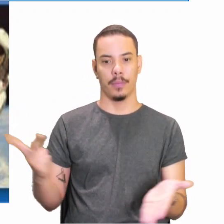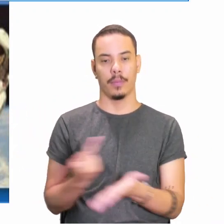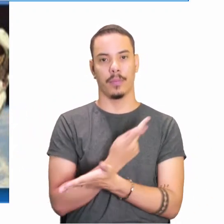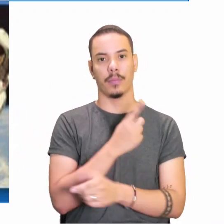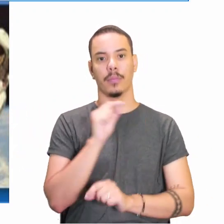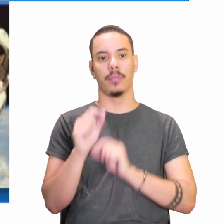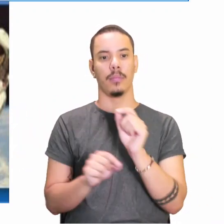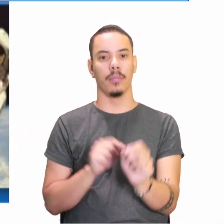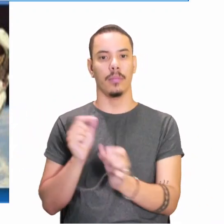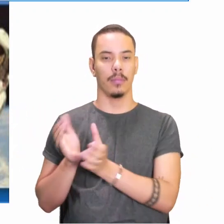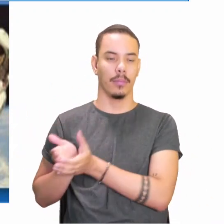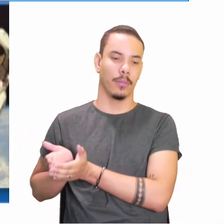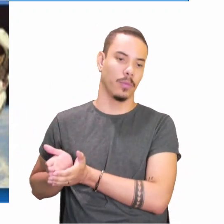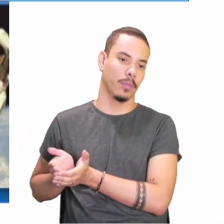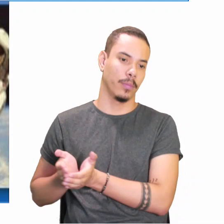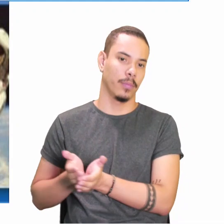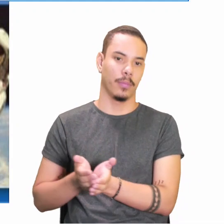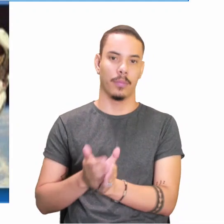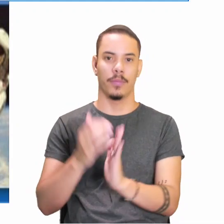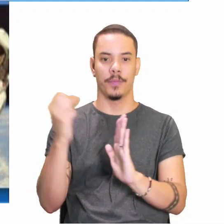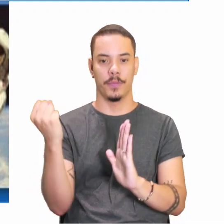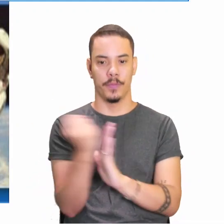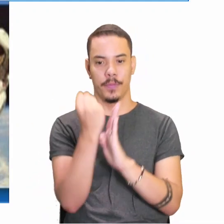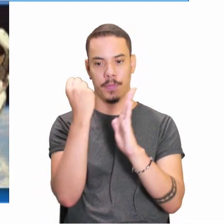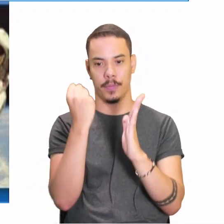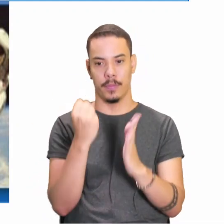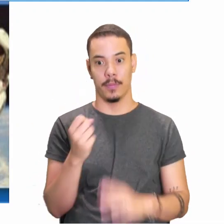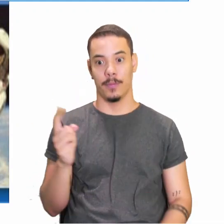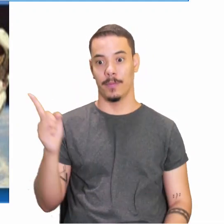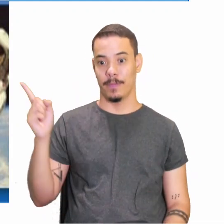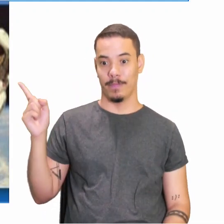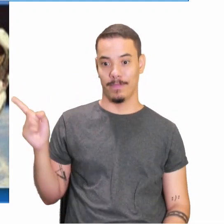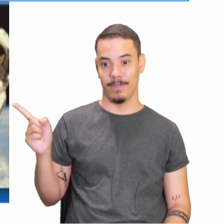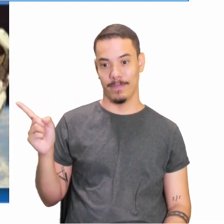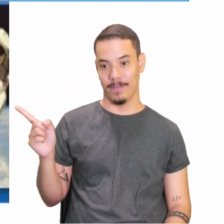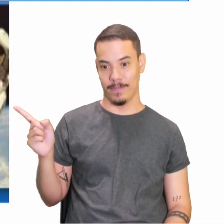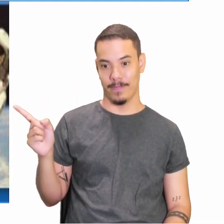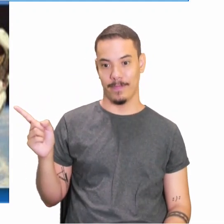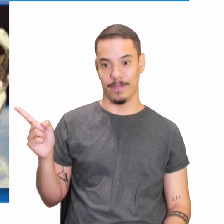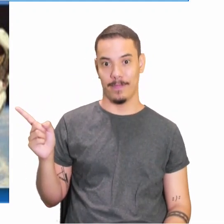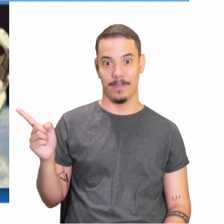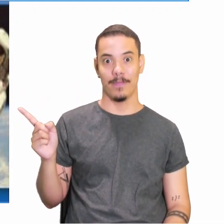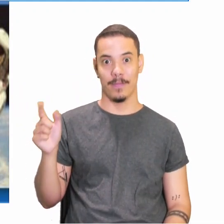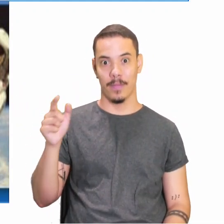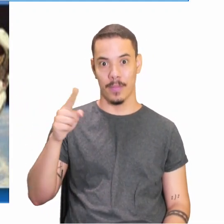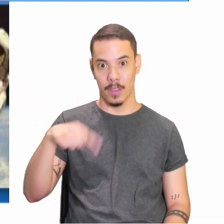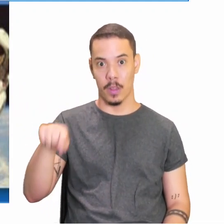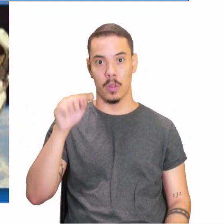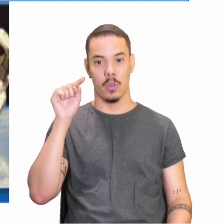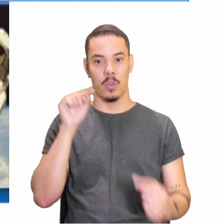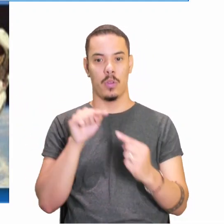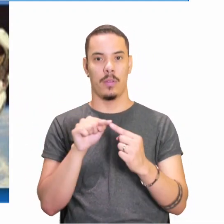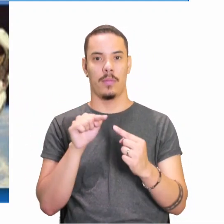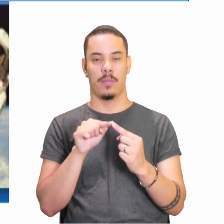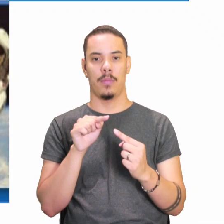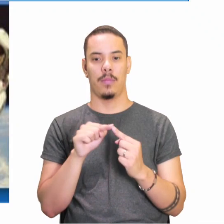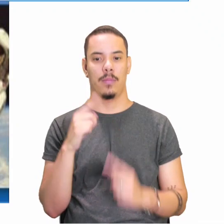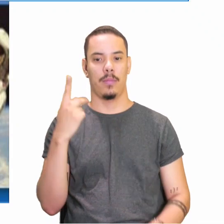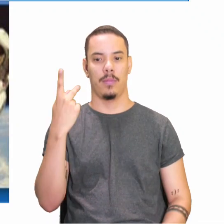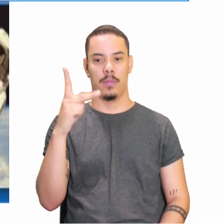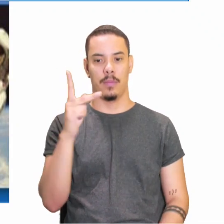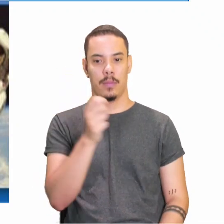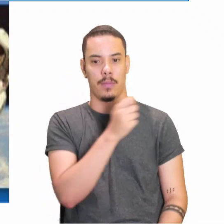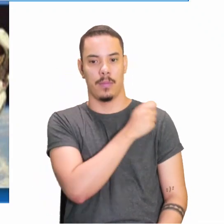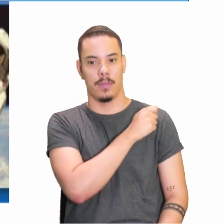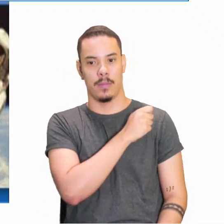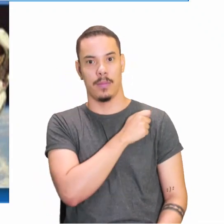acontecia as grandes navegações, e aqui, Amadinho, muito a ver com você, a questão do